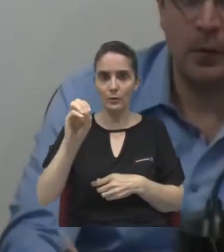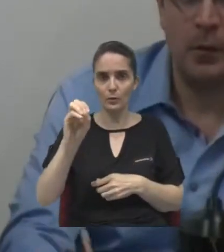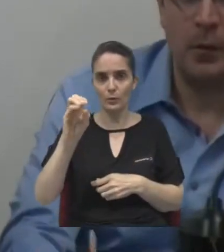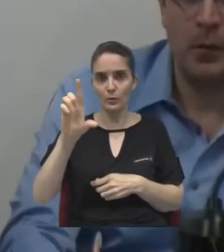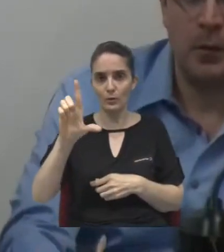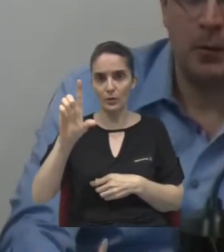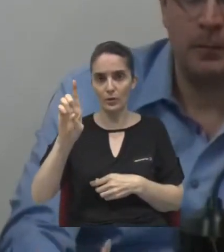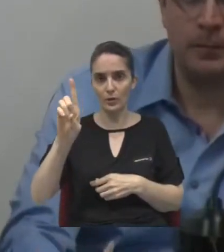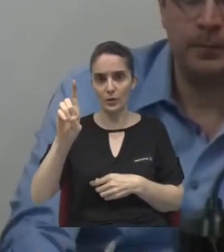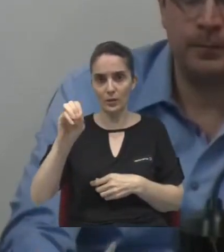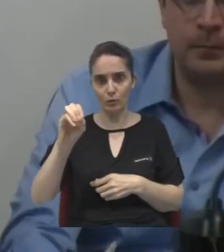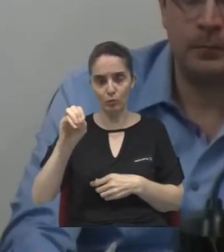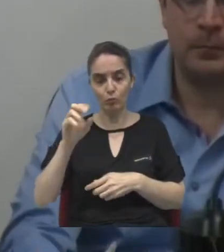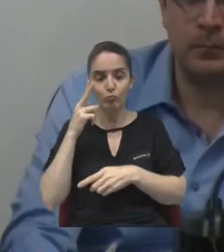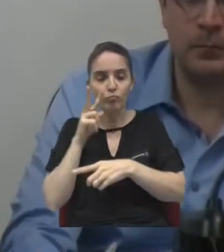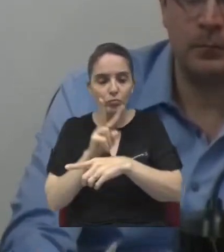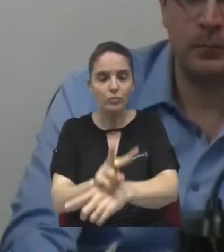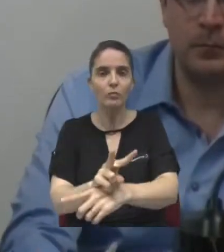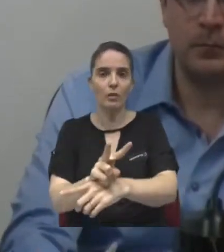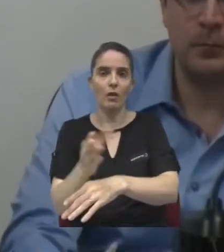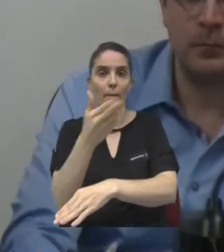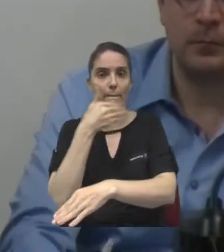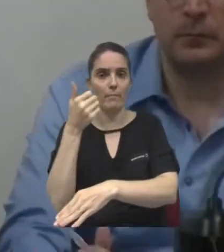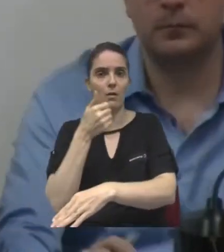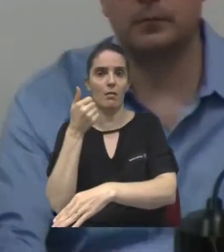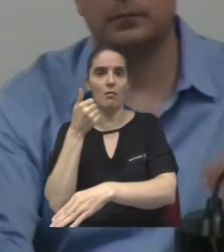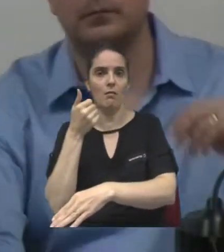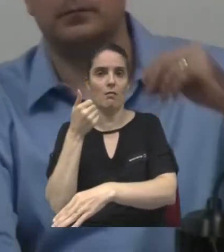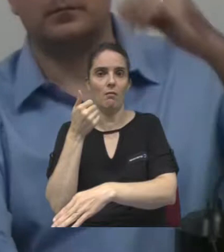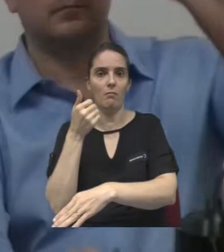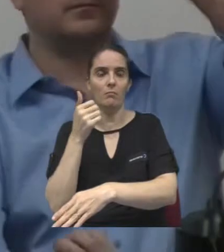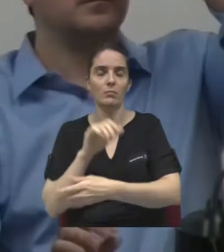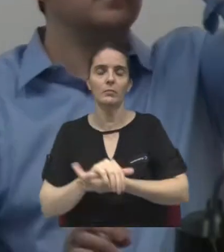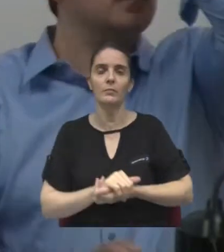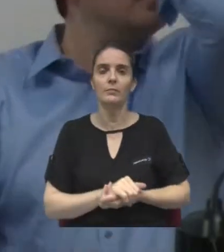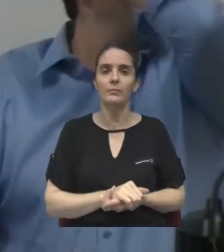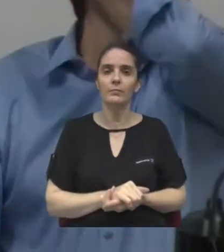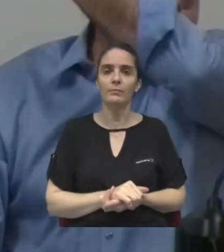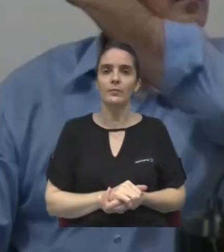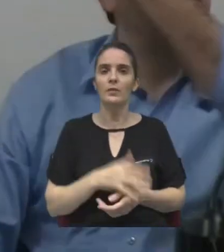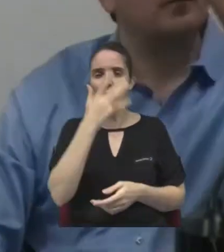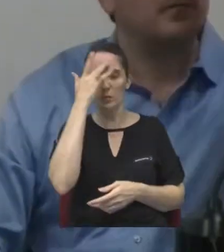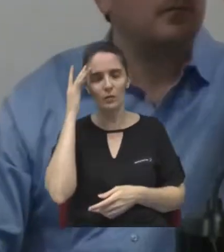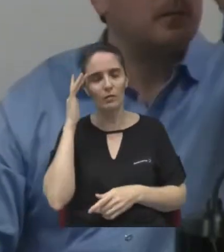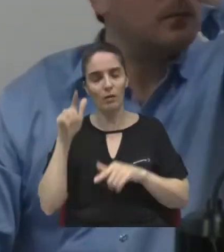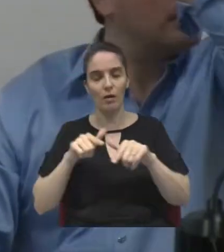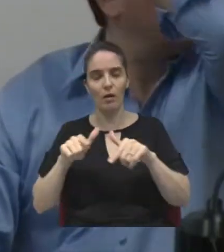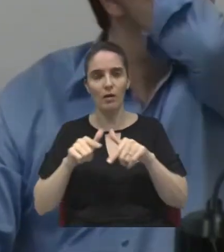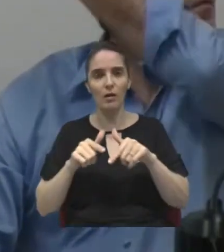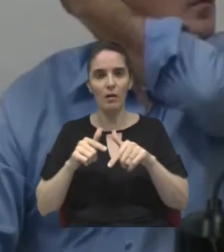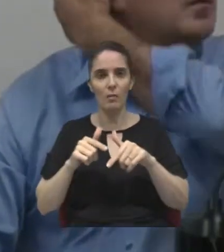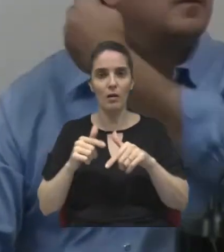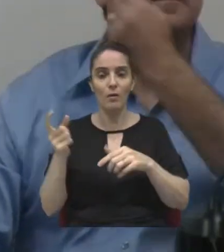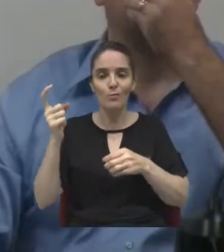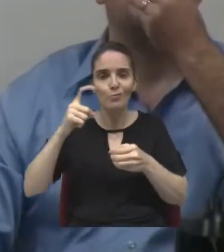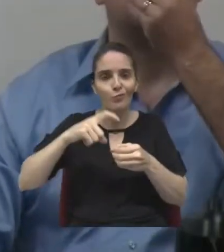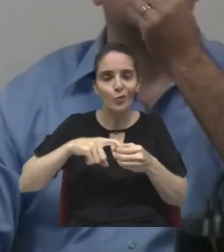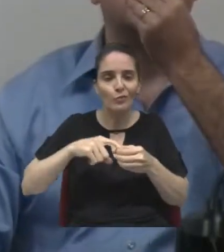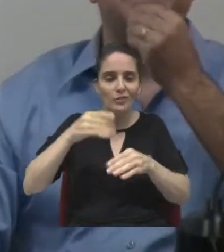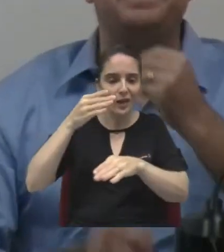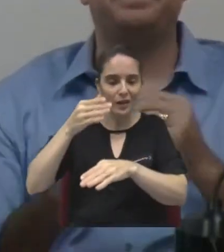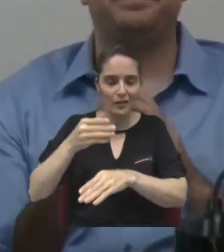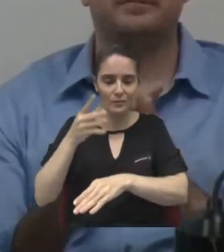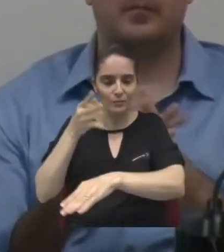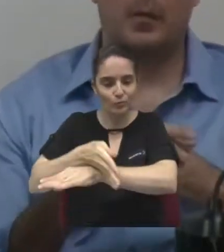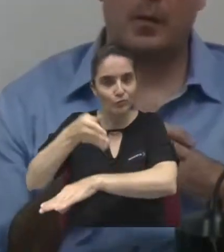cuidado maior para que volte a ser frequentada por trabalhadores, tanto do comércio, como os